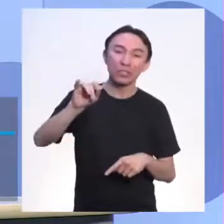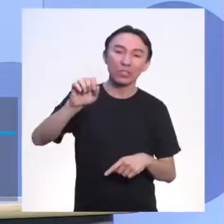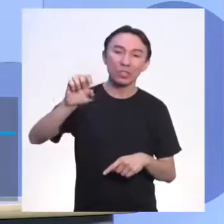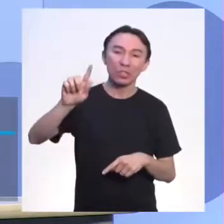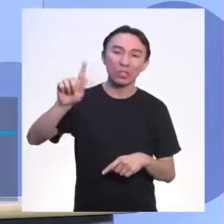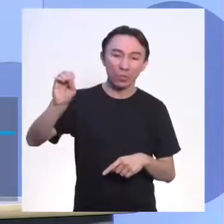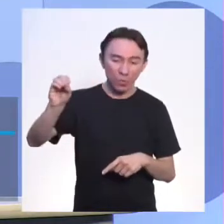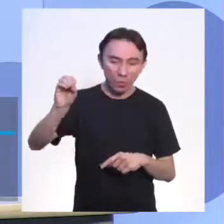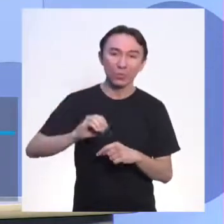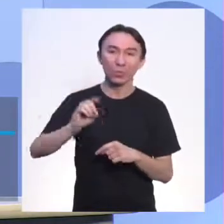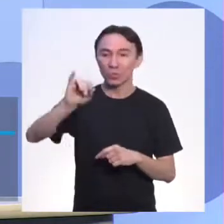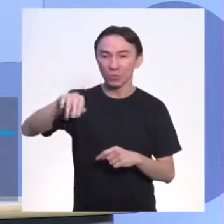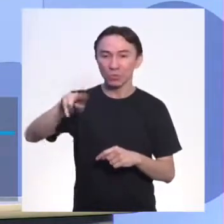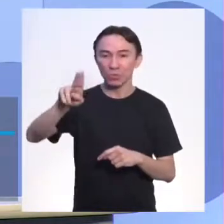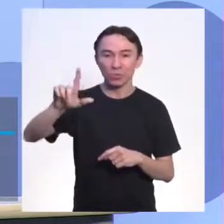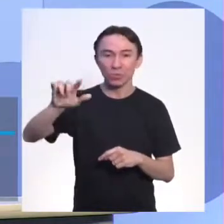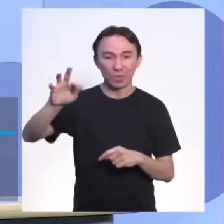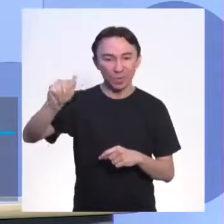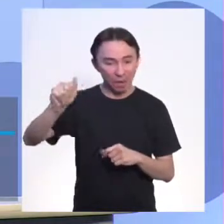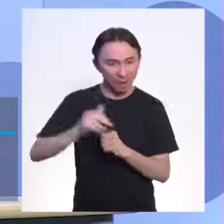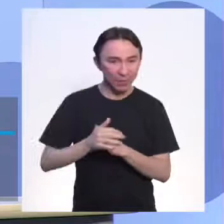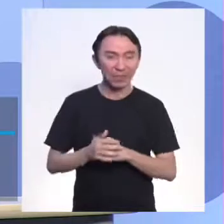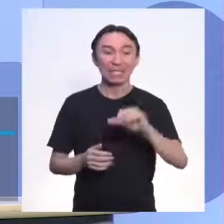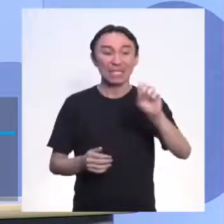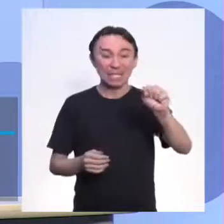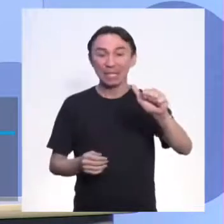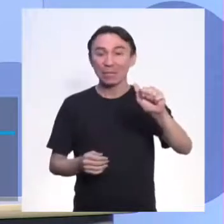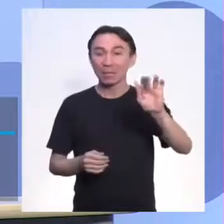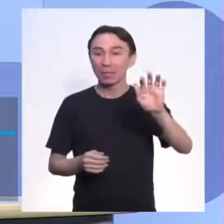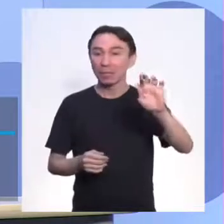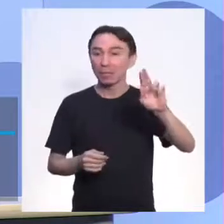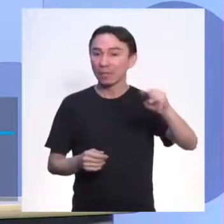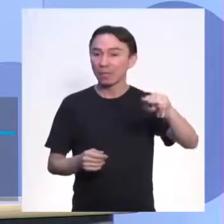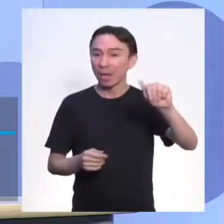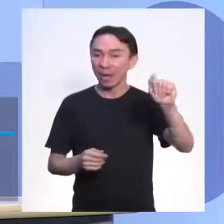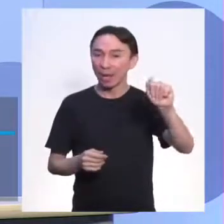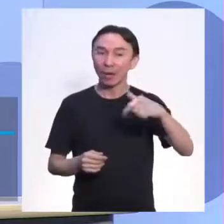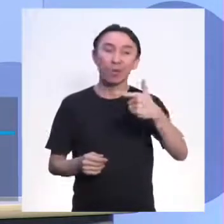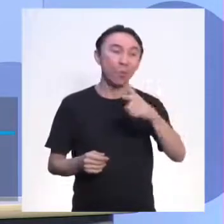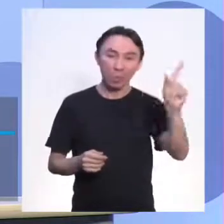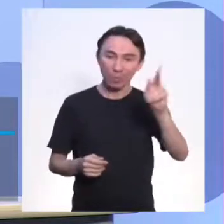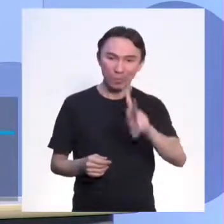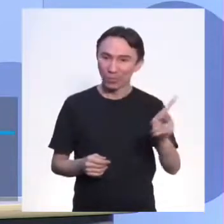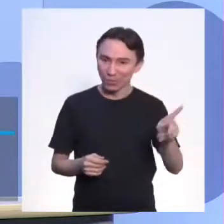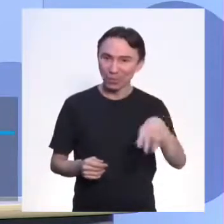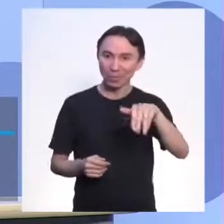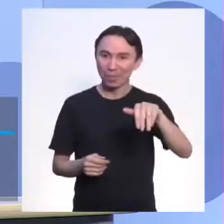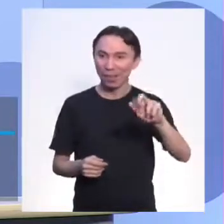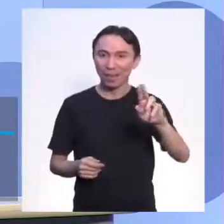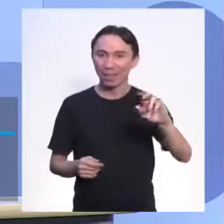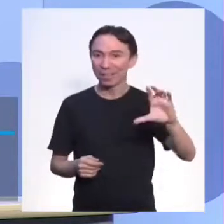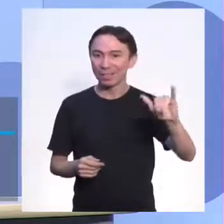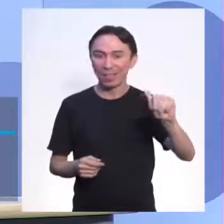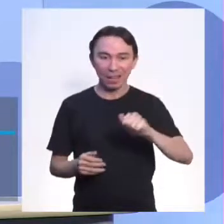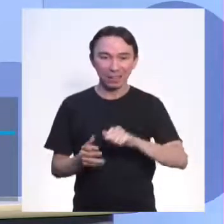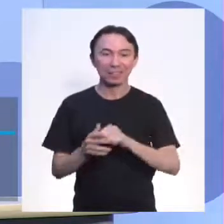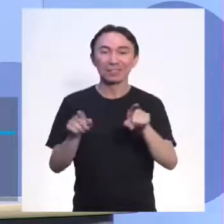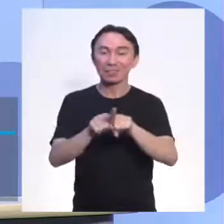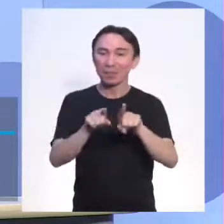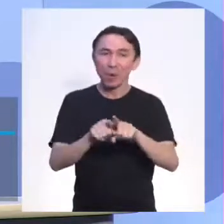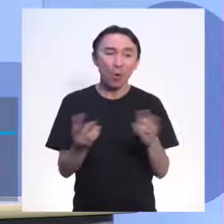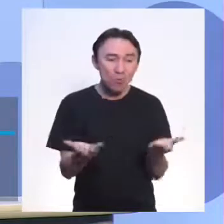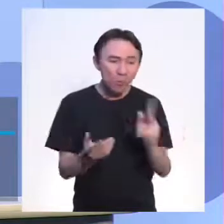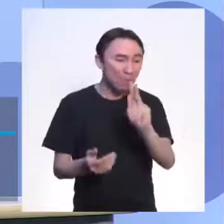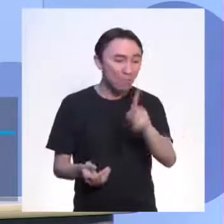professora Rosemary. Sabrina e Carol, da professora Márcia, que é uma outra professora Márcia. E a Maria Fernanda, de outra professora Márcia. As